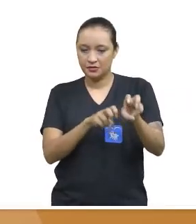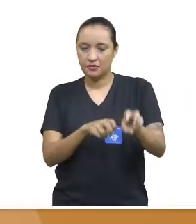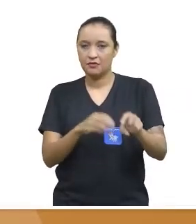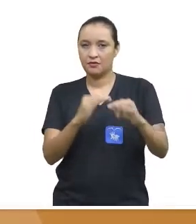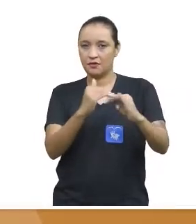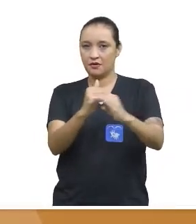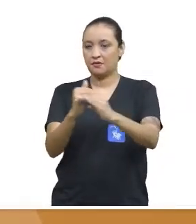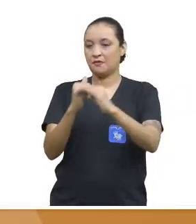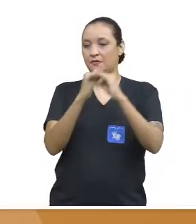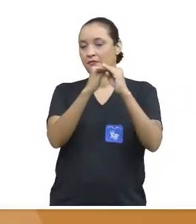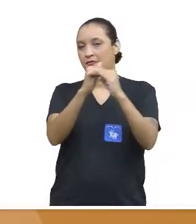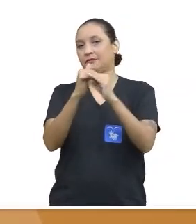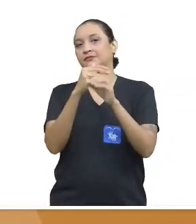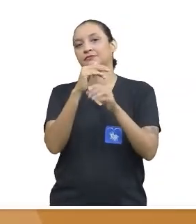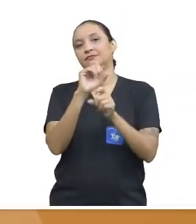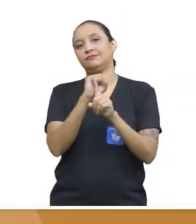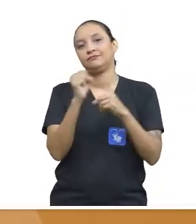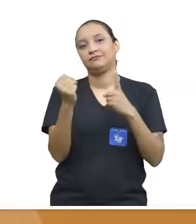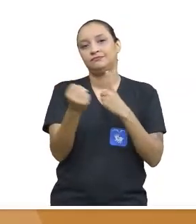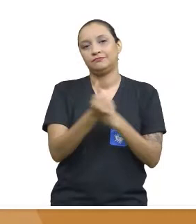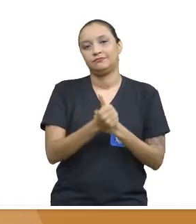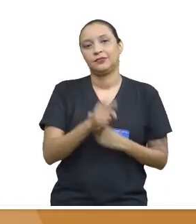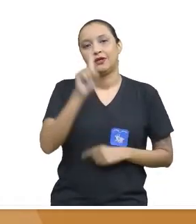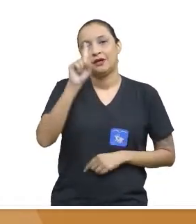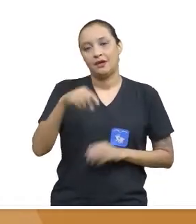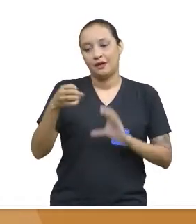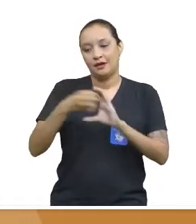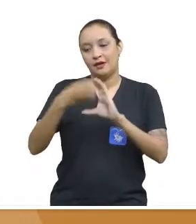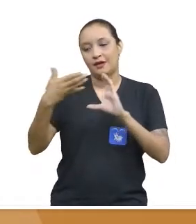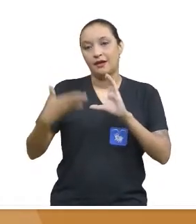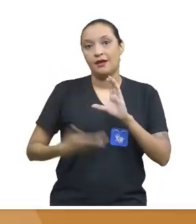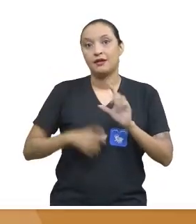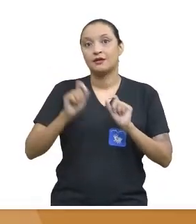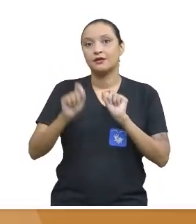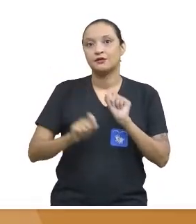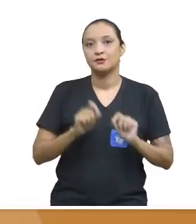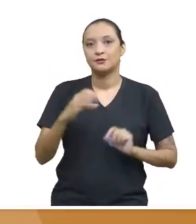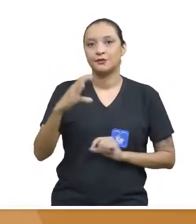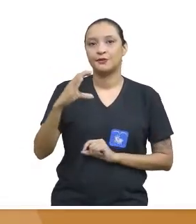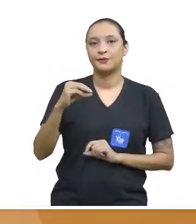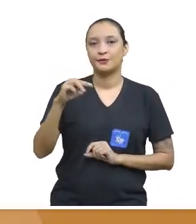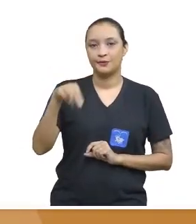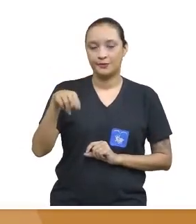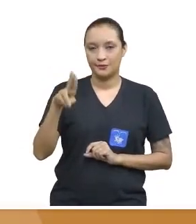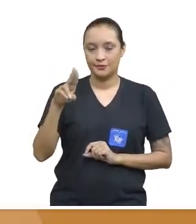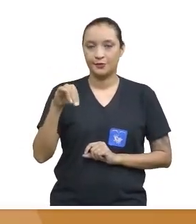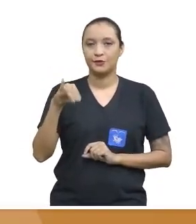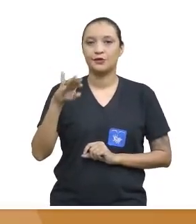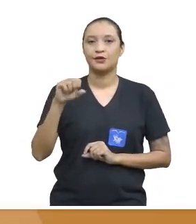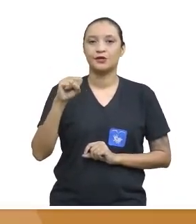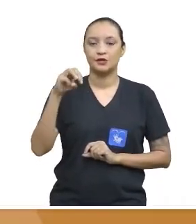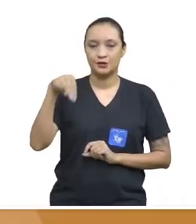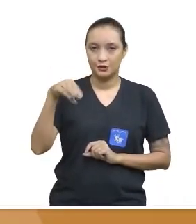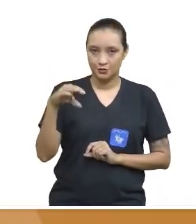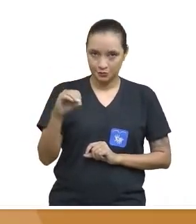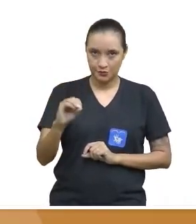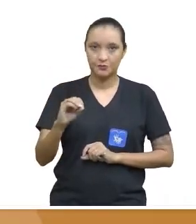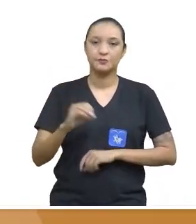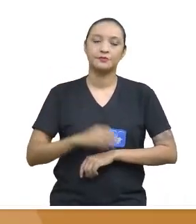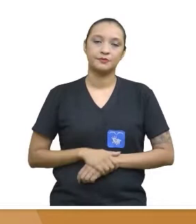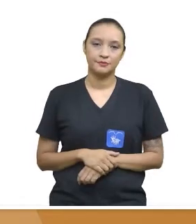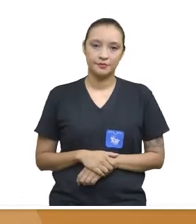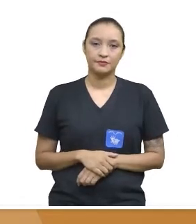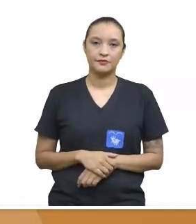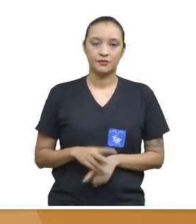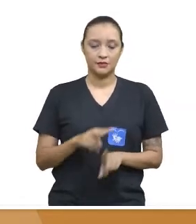igualar a sociedade, eram características de um governo comunista. Então, João Goulart, na visão dessas